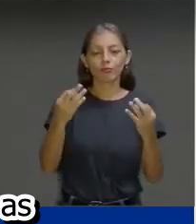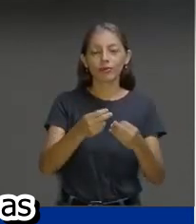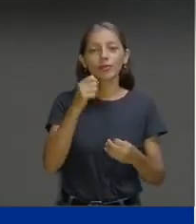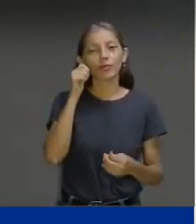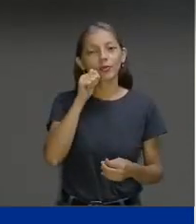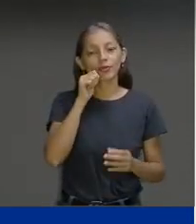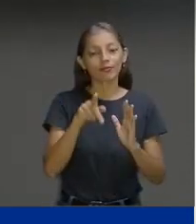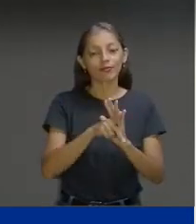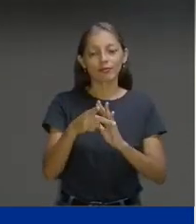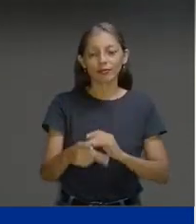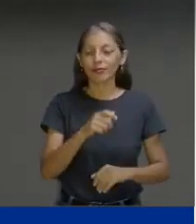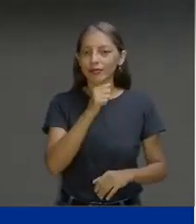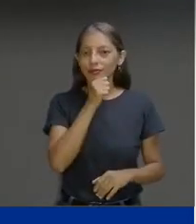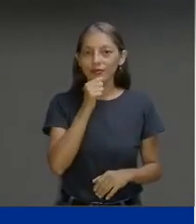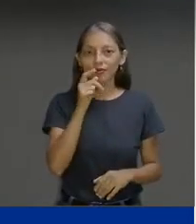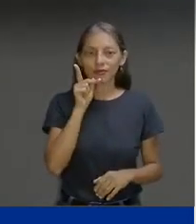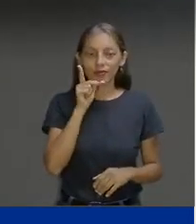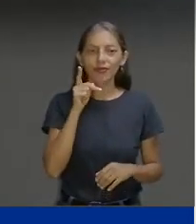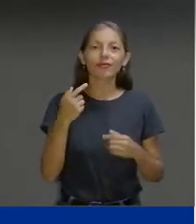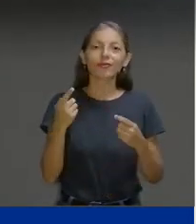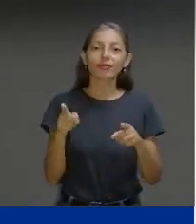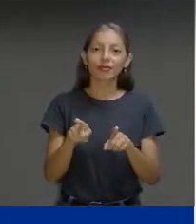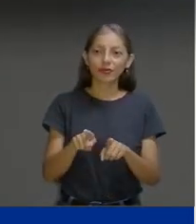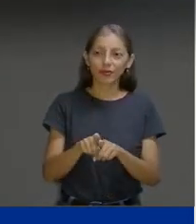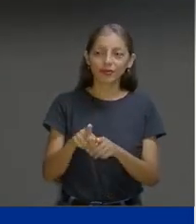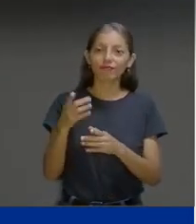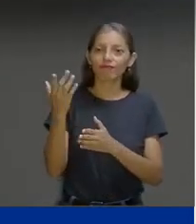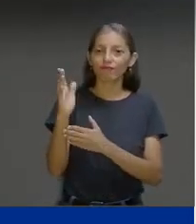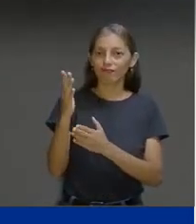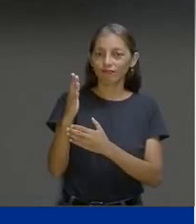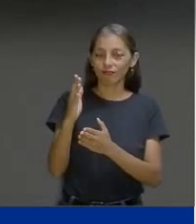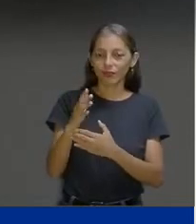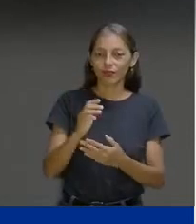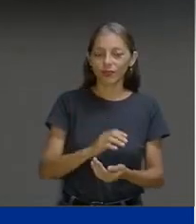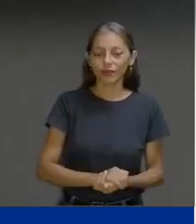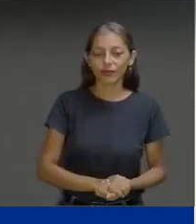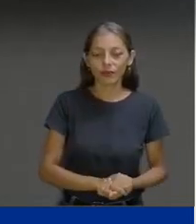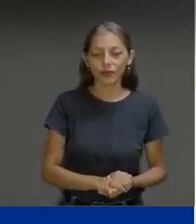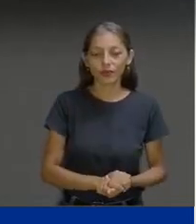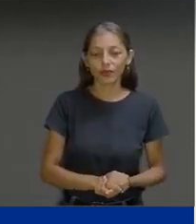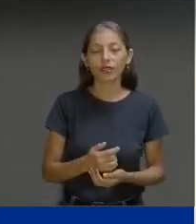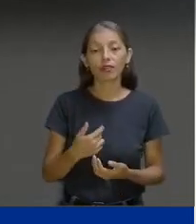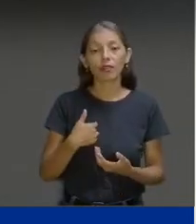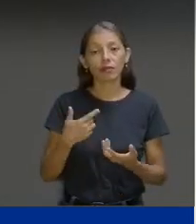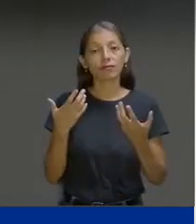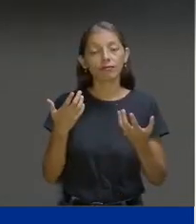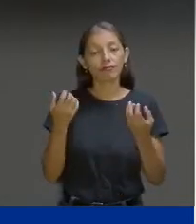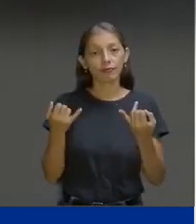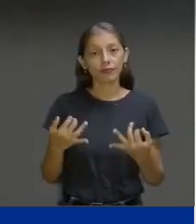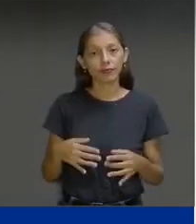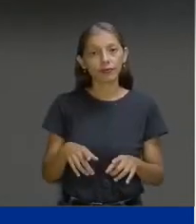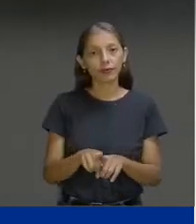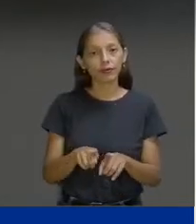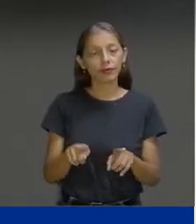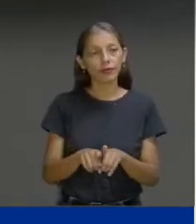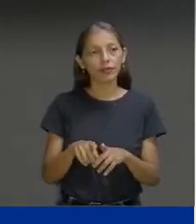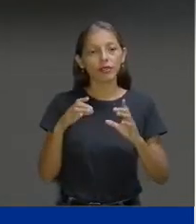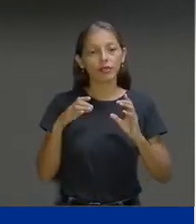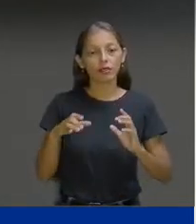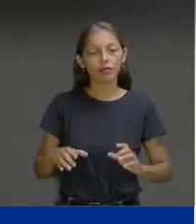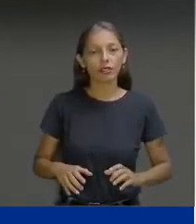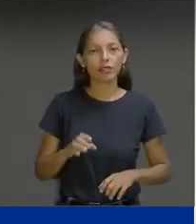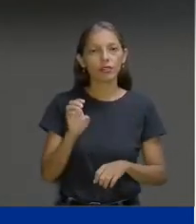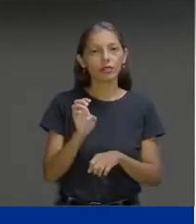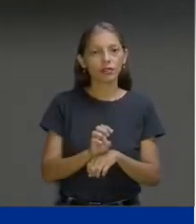merece louvor. O Quero dizer que a desembargador Carmo Antônio, de coordenadoria pele parda, estadual cabelos está levemente sempre à grisalhos, usa toga disposição do preta com detalhe TRE vermelho em da volta de seu